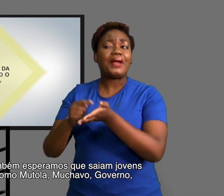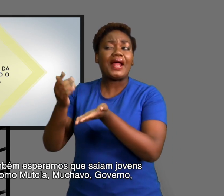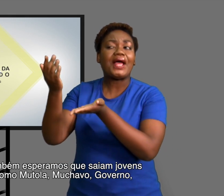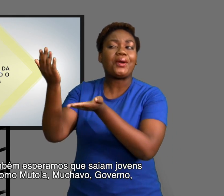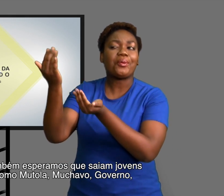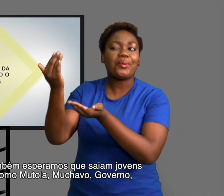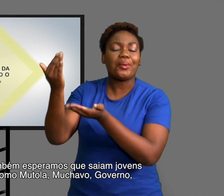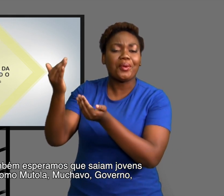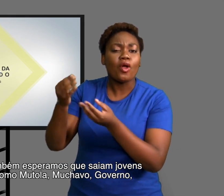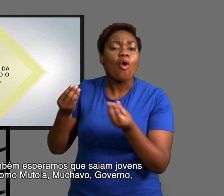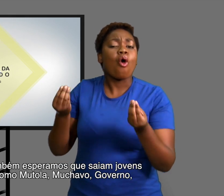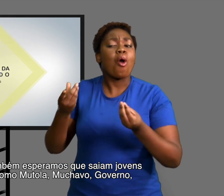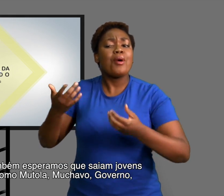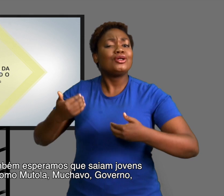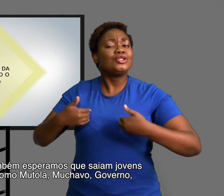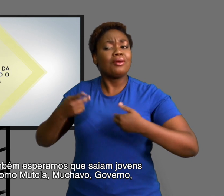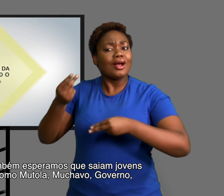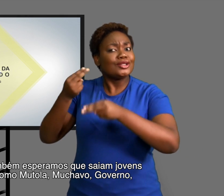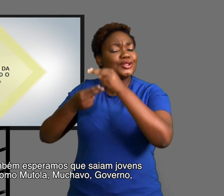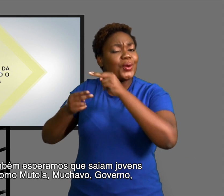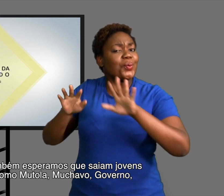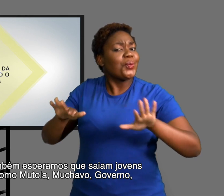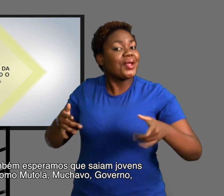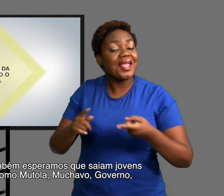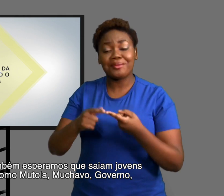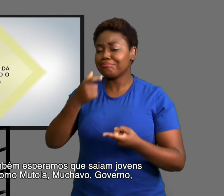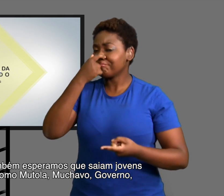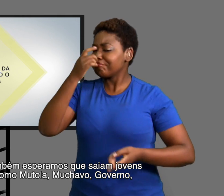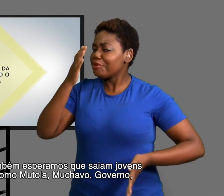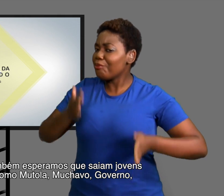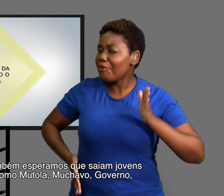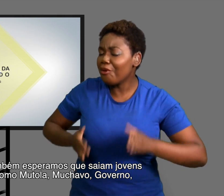Também esperamos que saiam jovens como Mutola,